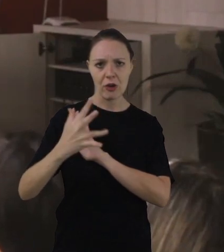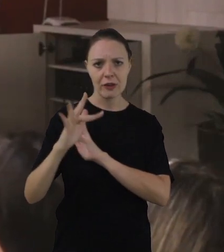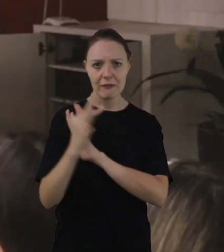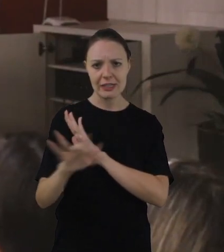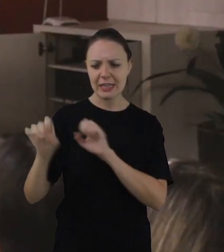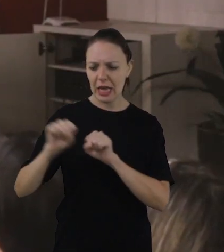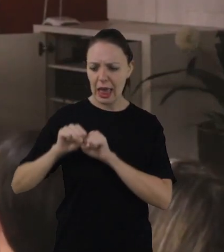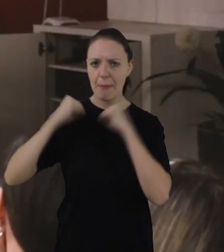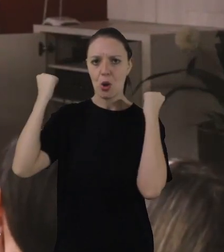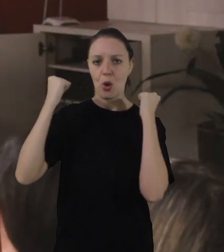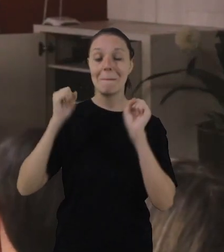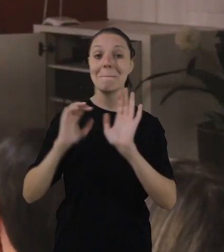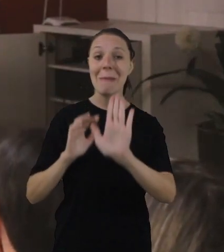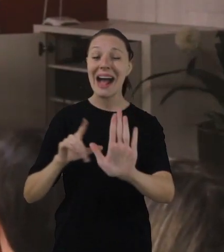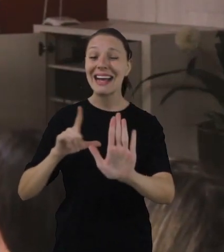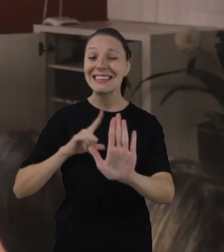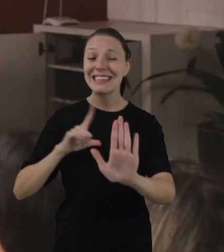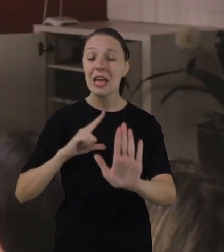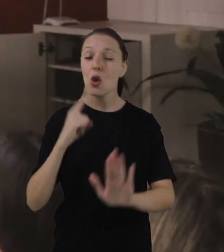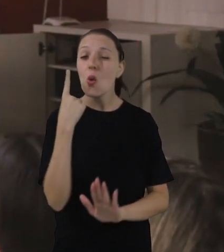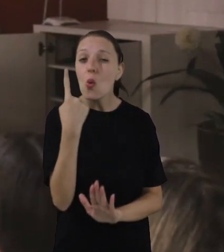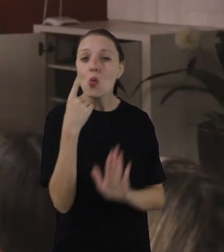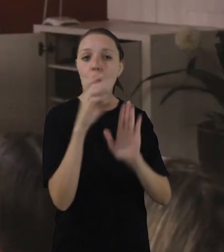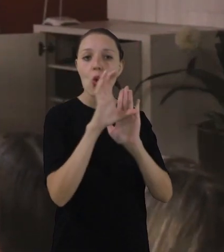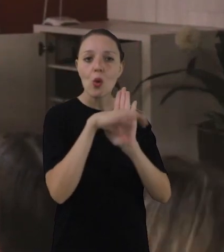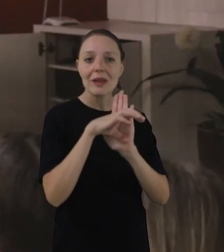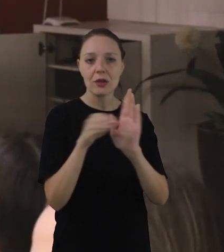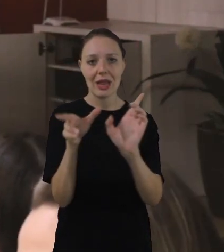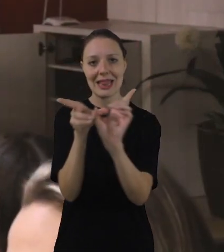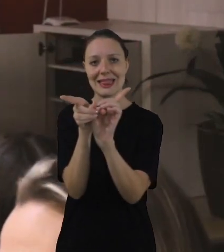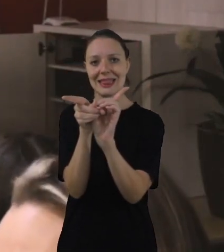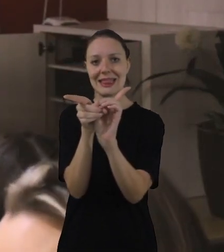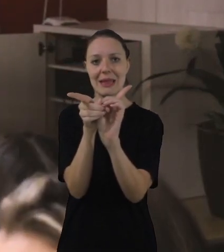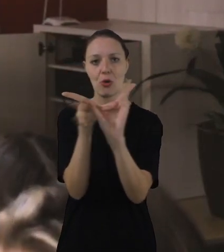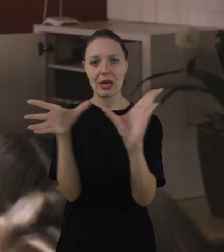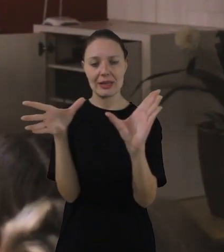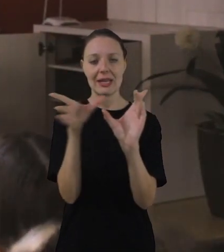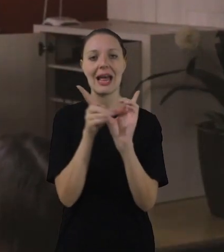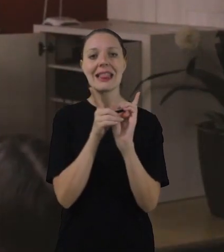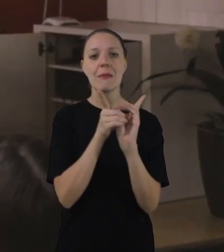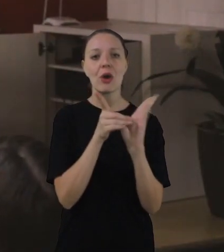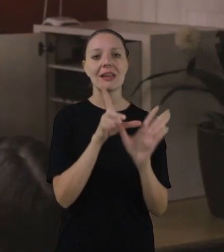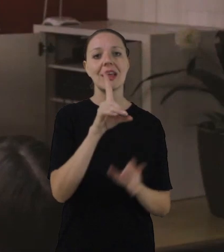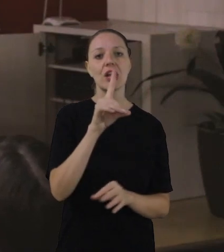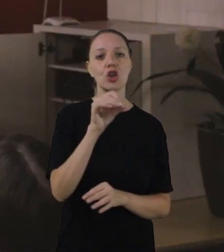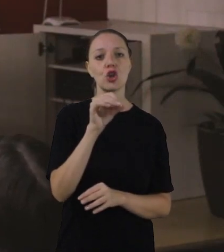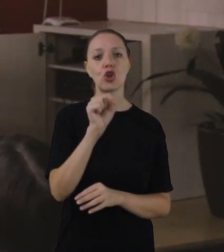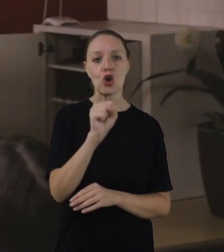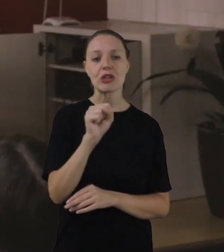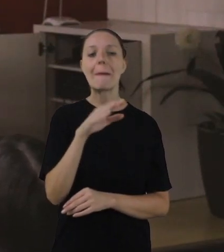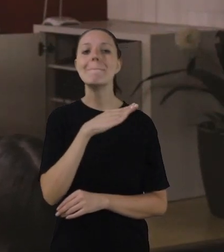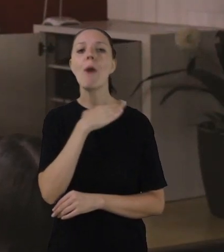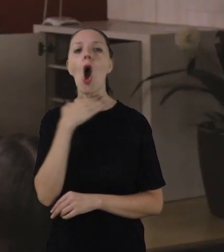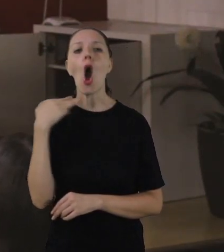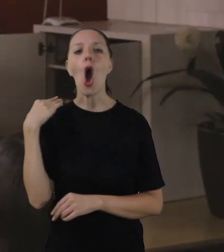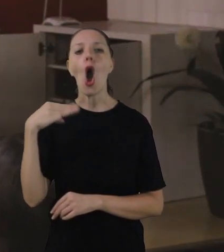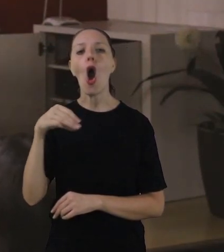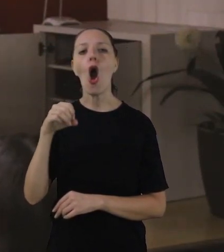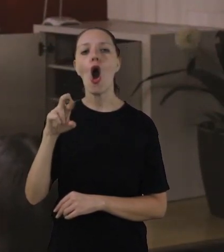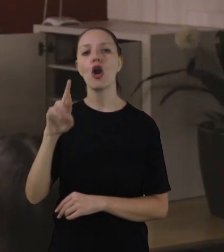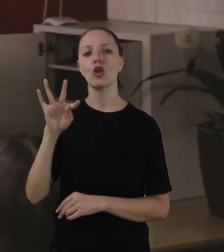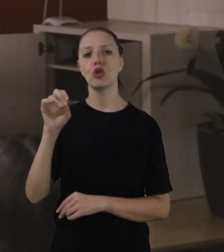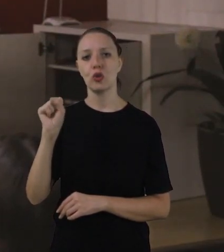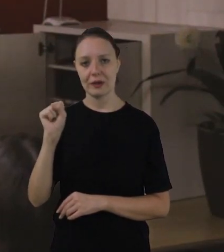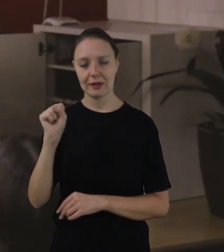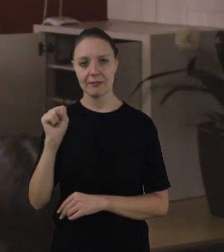existe um conceito que se chama democracia dos mortos. De um certo ponto de vista, a Revolução quis